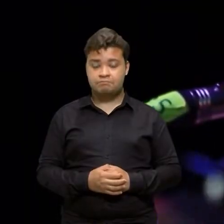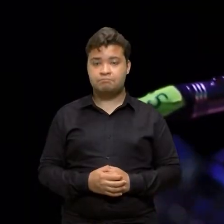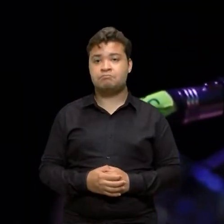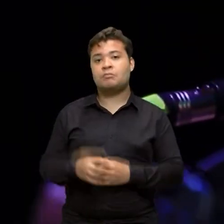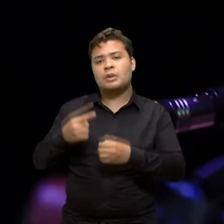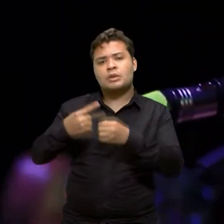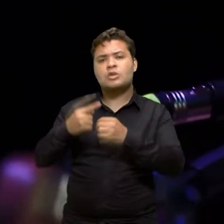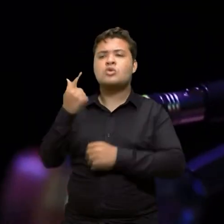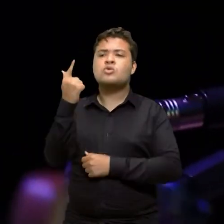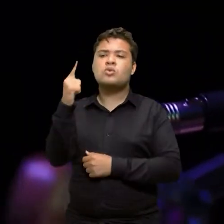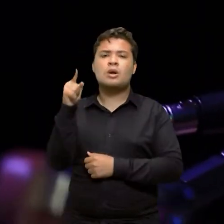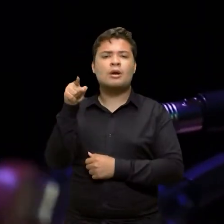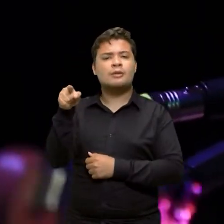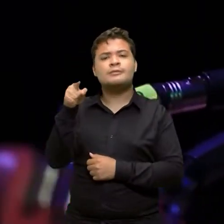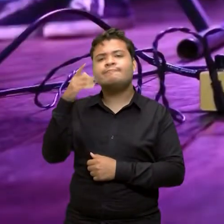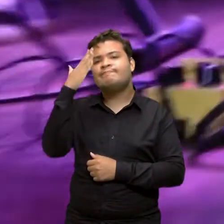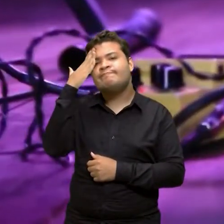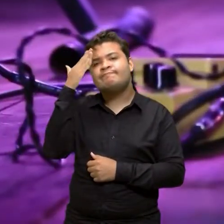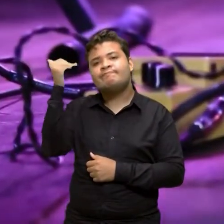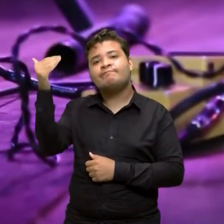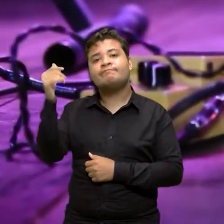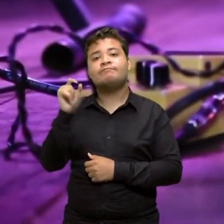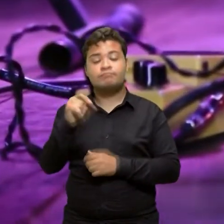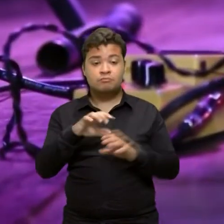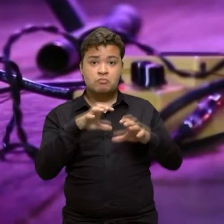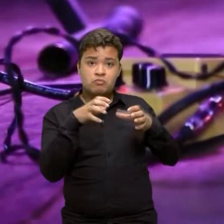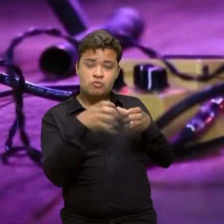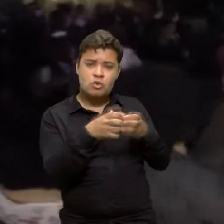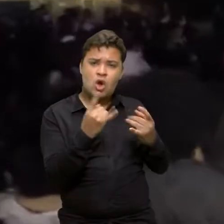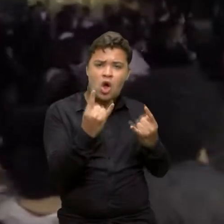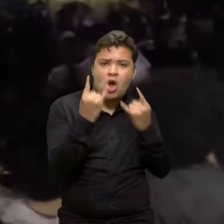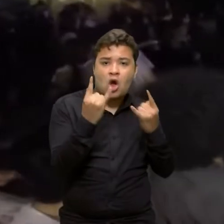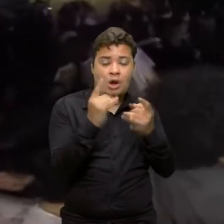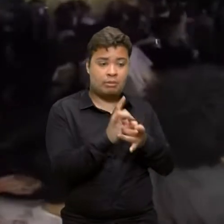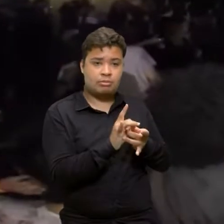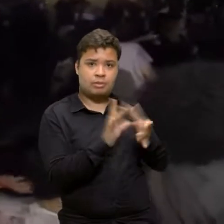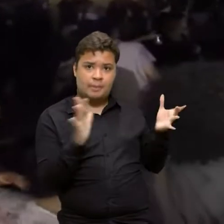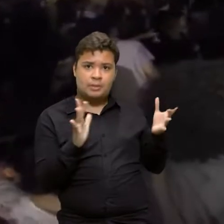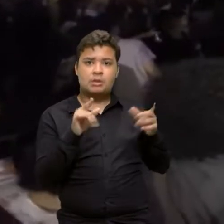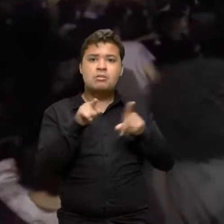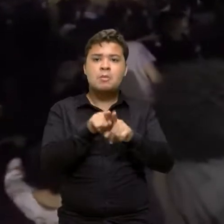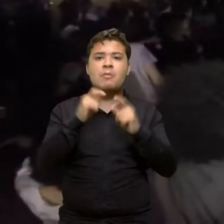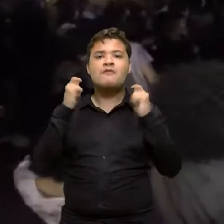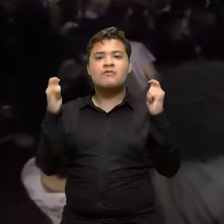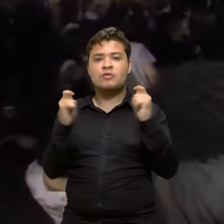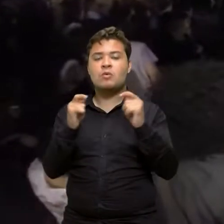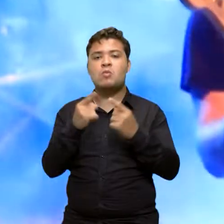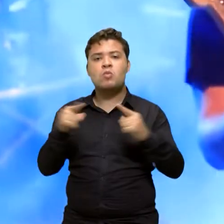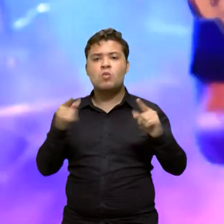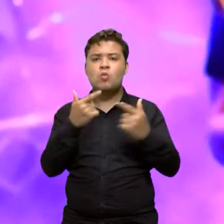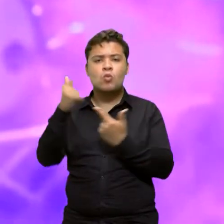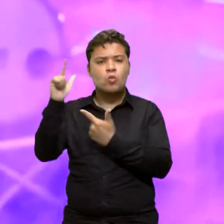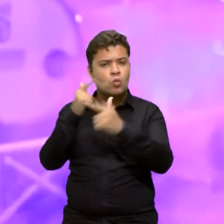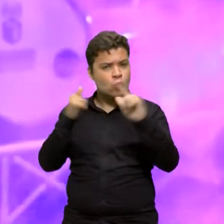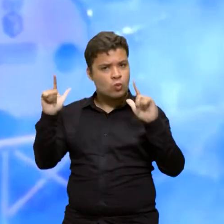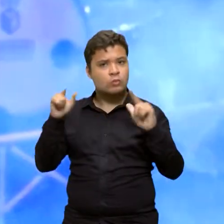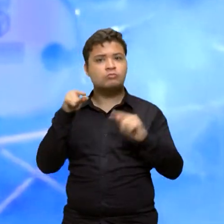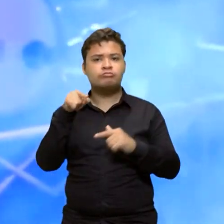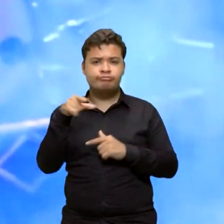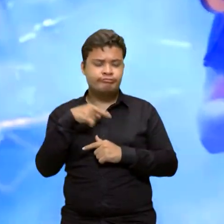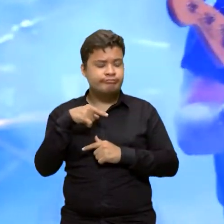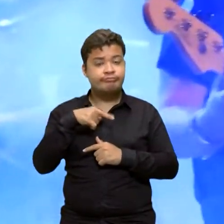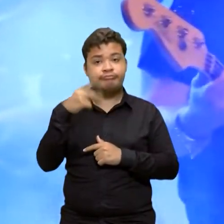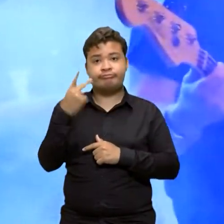Goiânia é conhecida como o berço das bandas do rock independente e de festivais de música alternativa. Eles